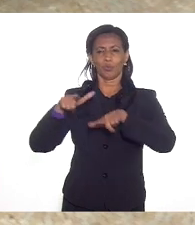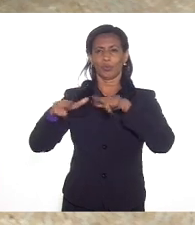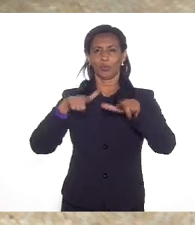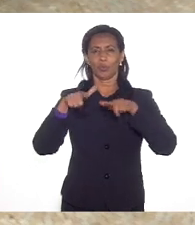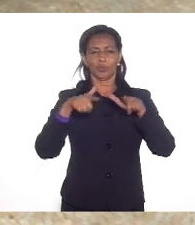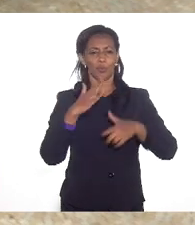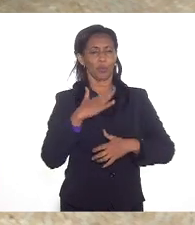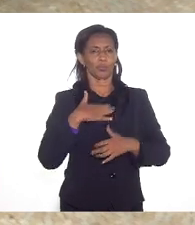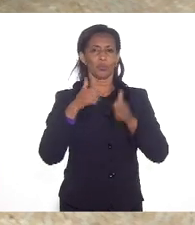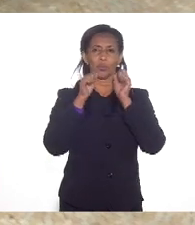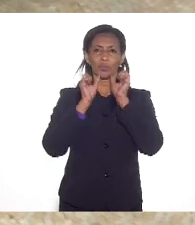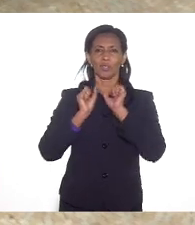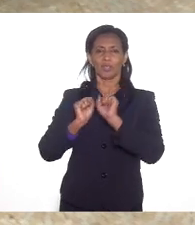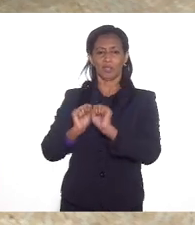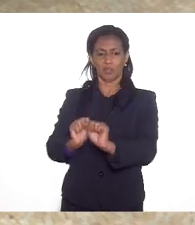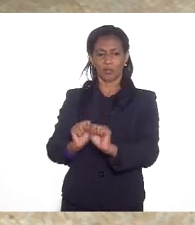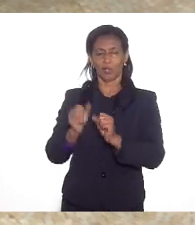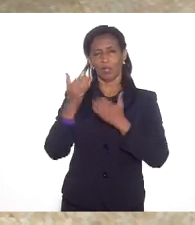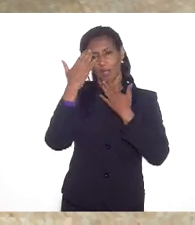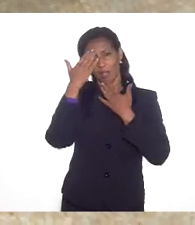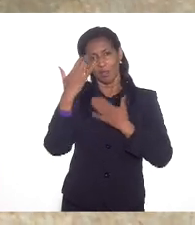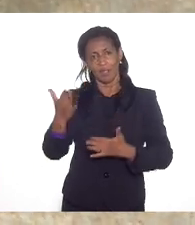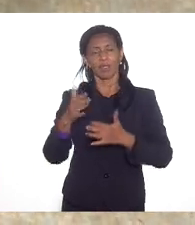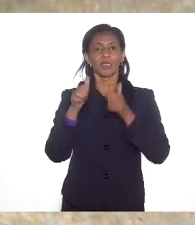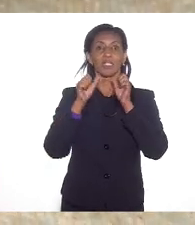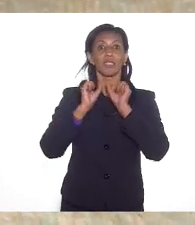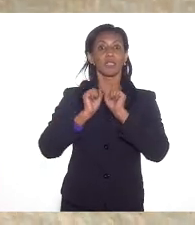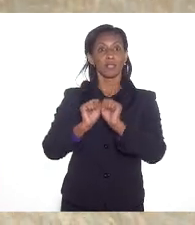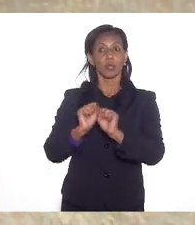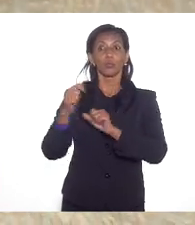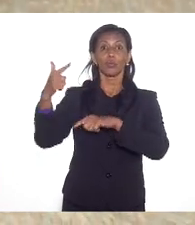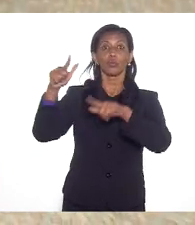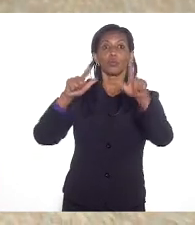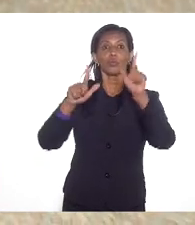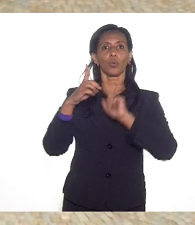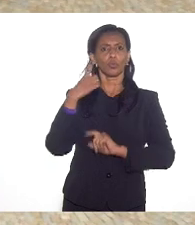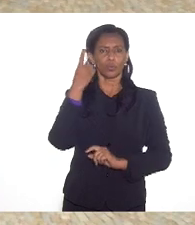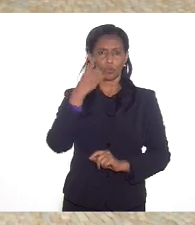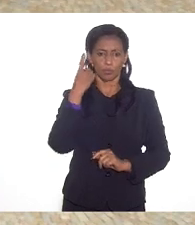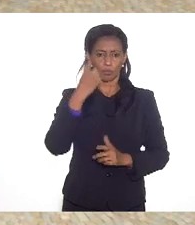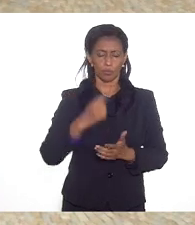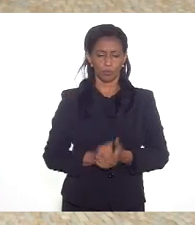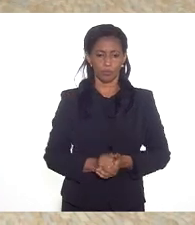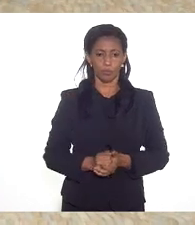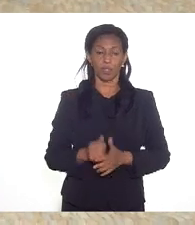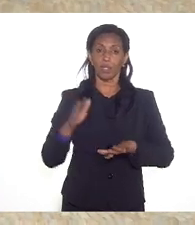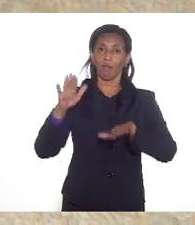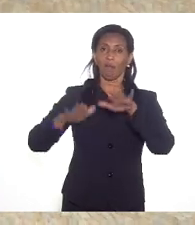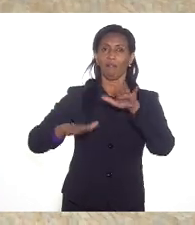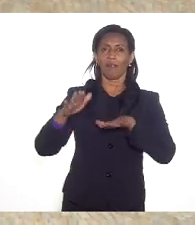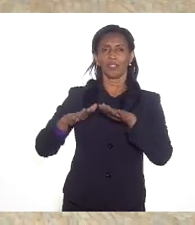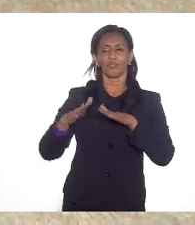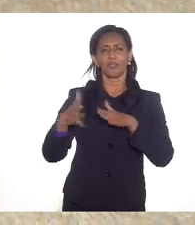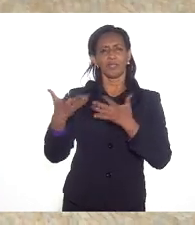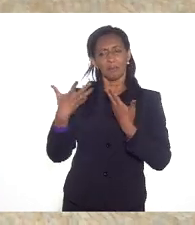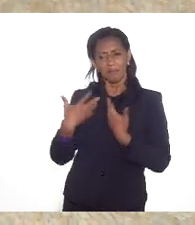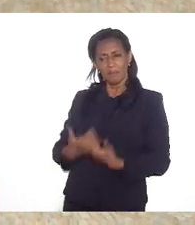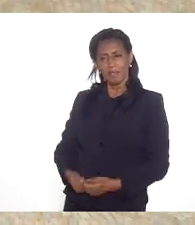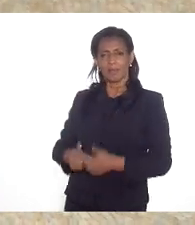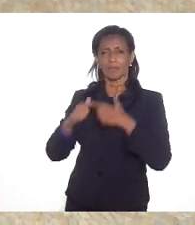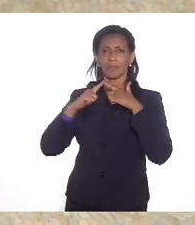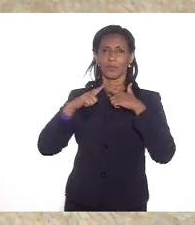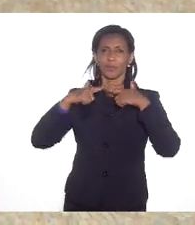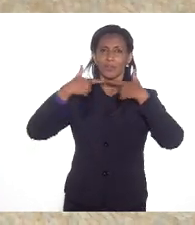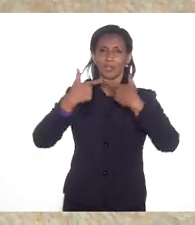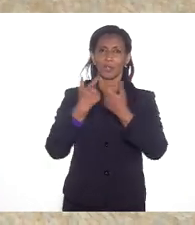os meus assessores a descer os assessores dos outros deputados que muita das vezes me recebeu com um